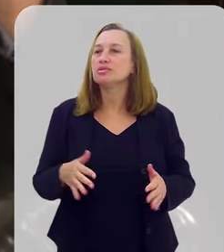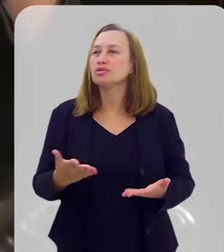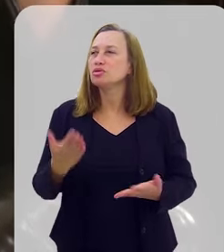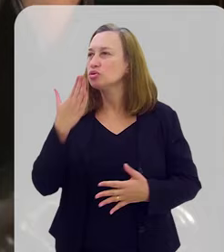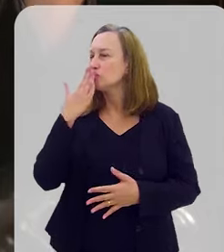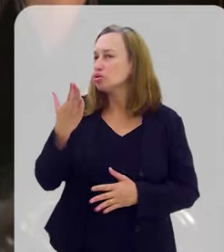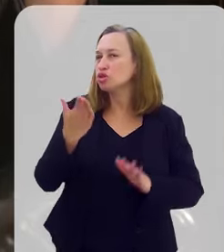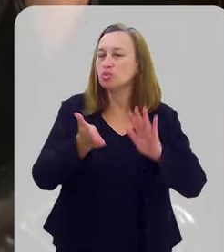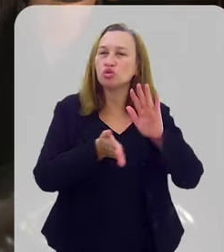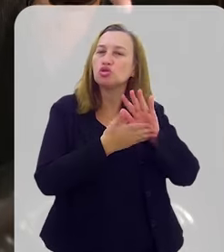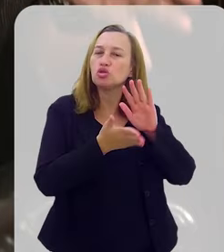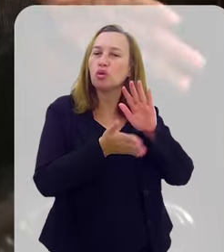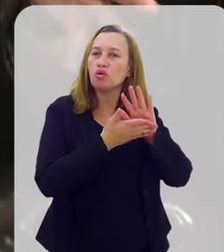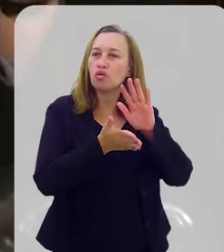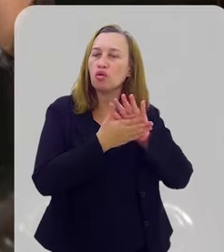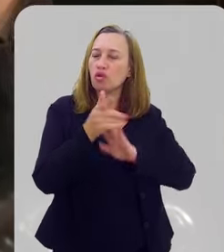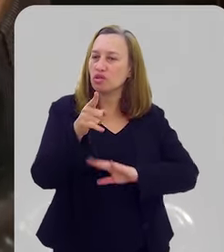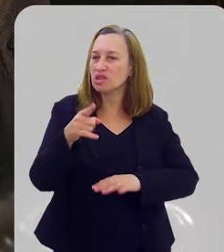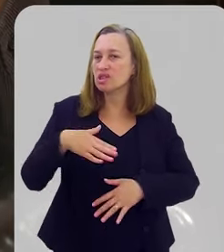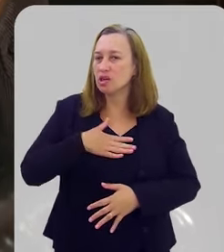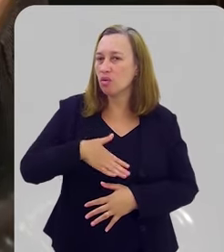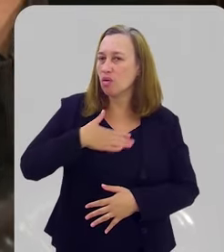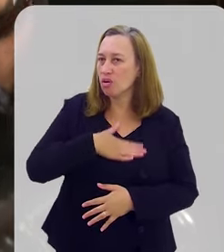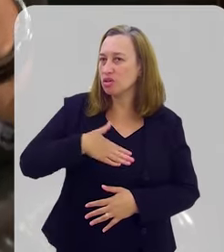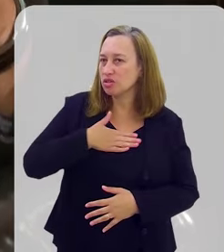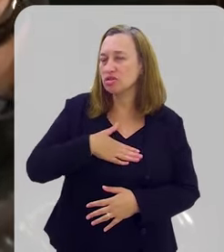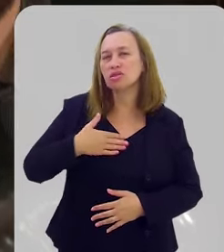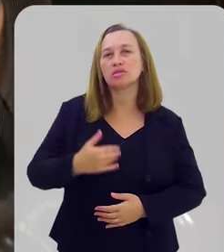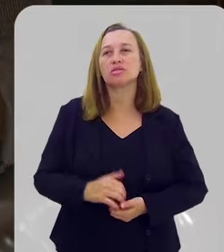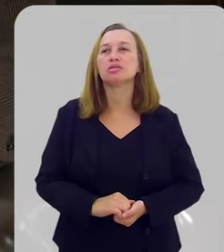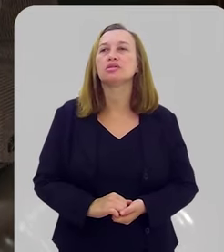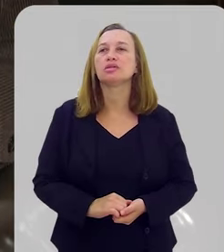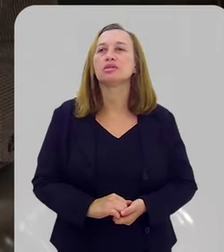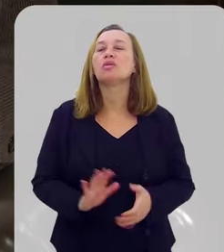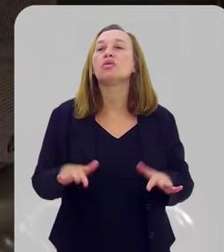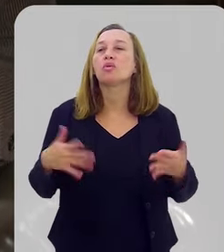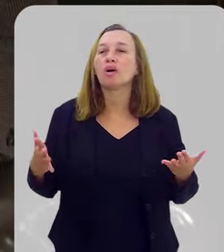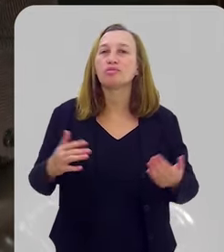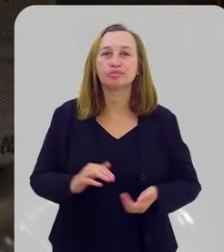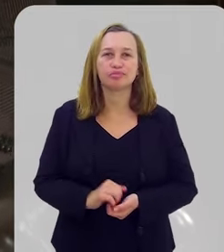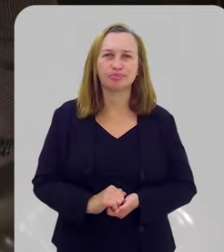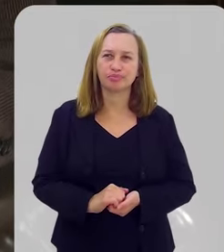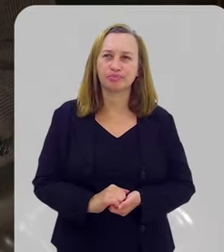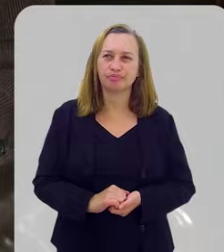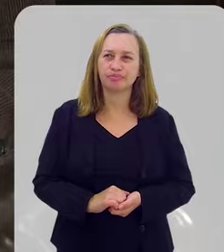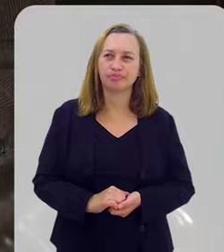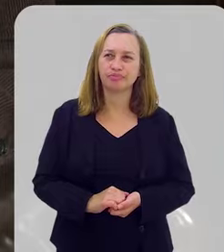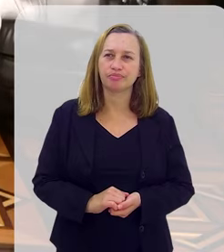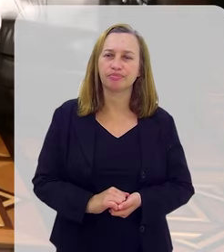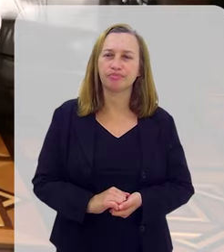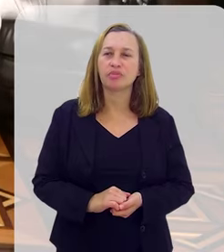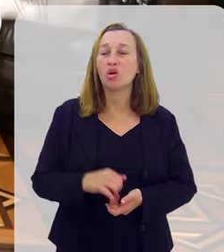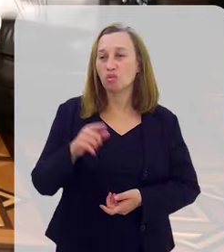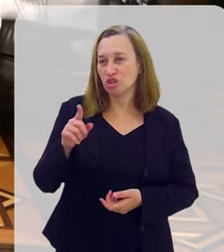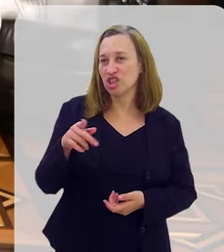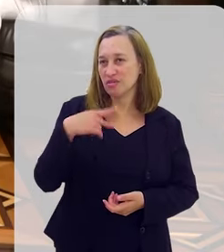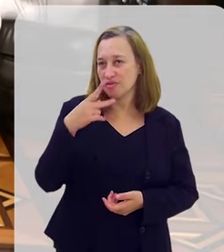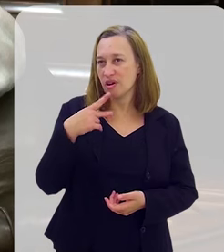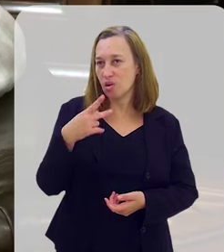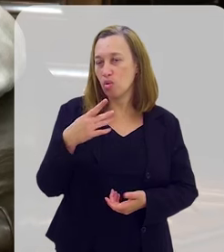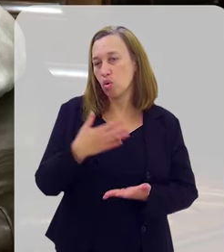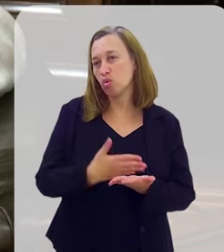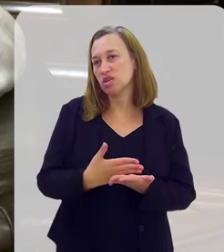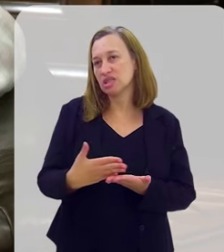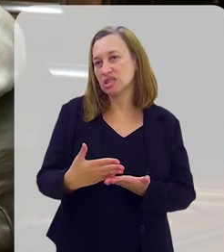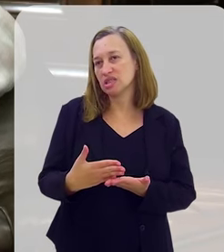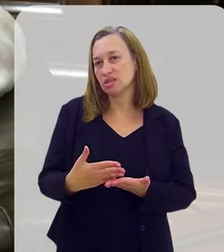sua, no seu DNA musical, na sua herança de música? Qual é o teu tipo de música? Então, assim como você bem disse,